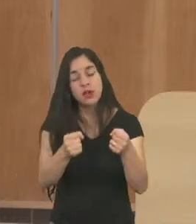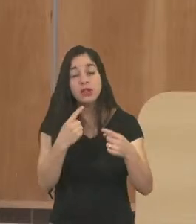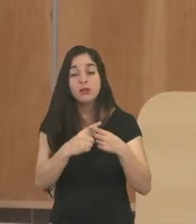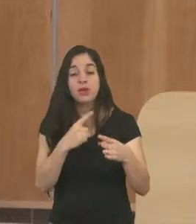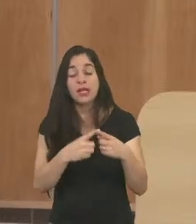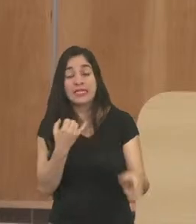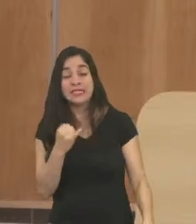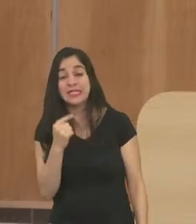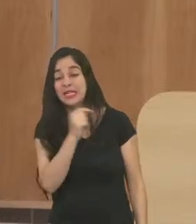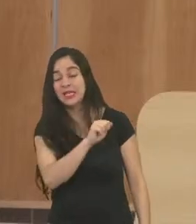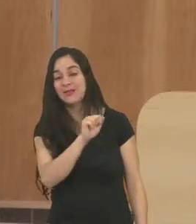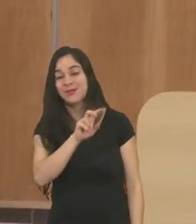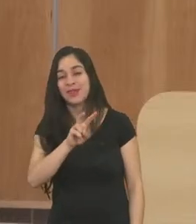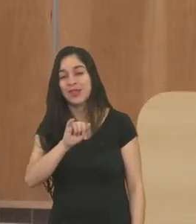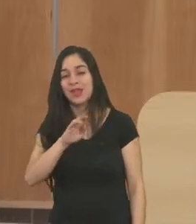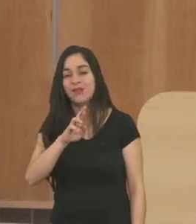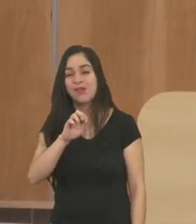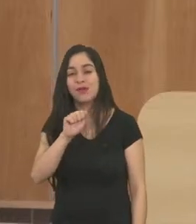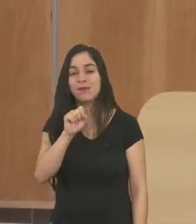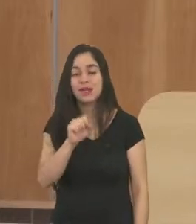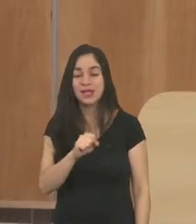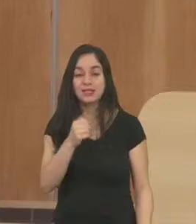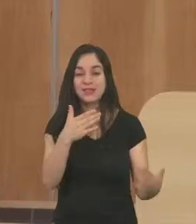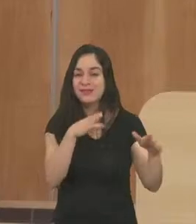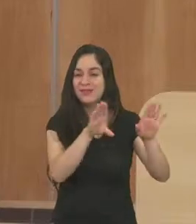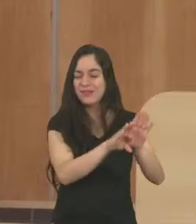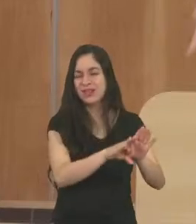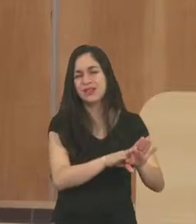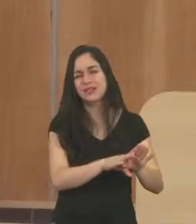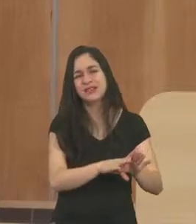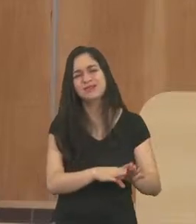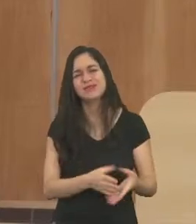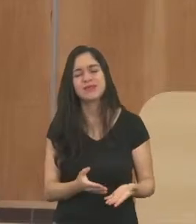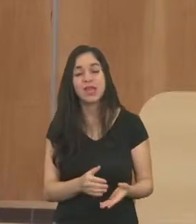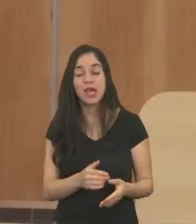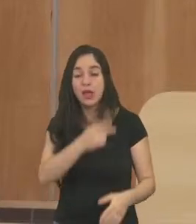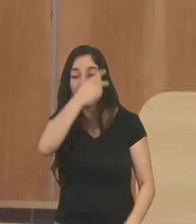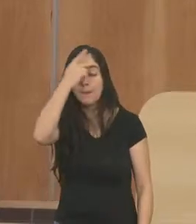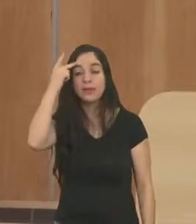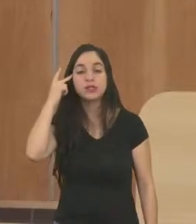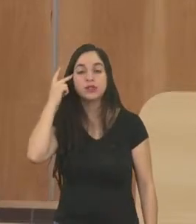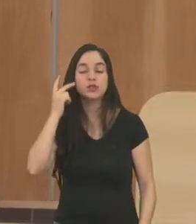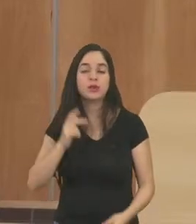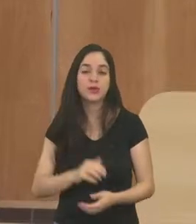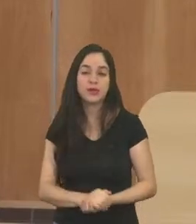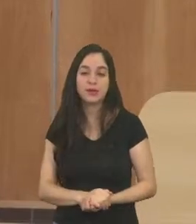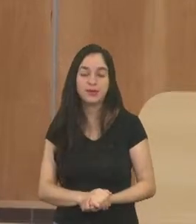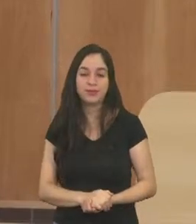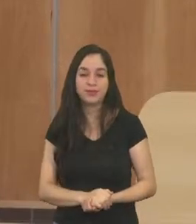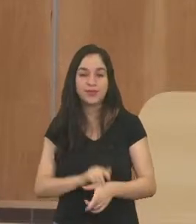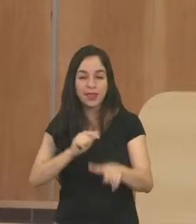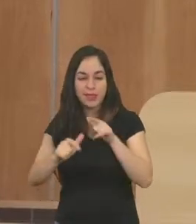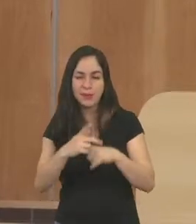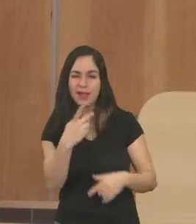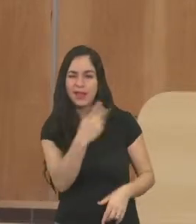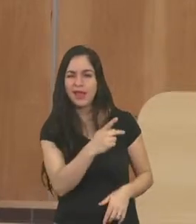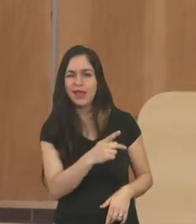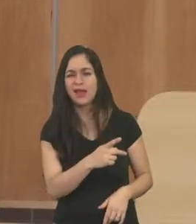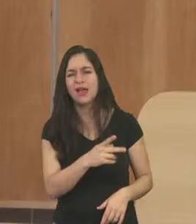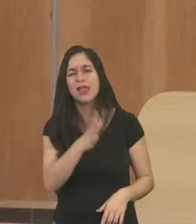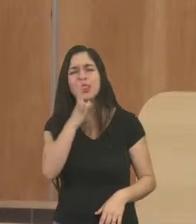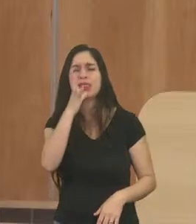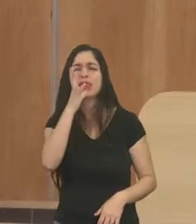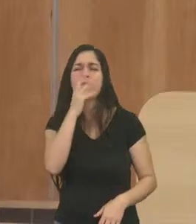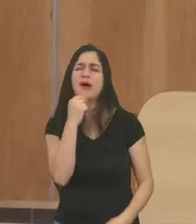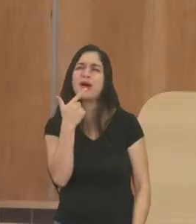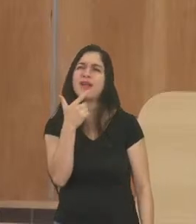fechar, além das consequências diretas que tem para os trabalhadores, porque processo de falência geralmente é de 20 a 30 anos